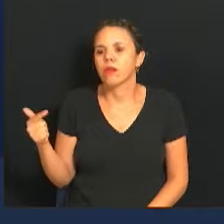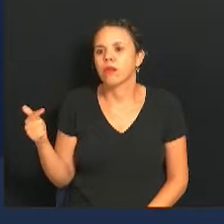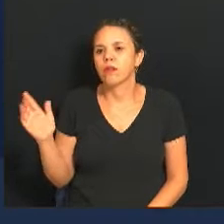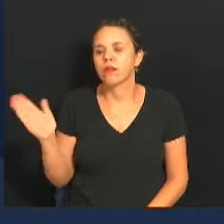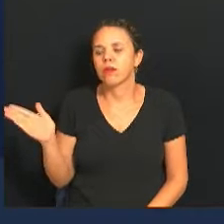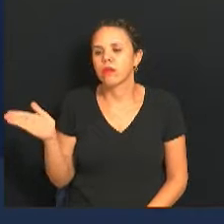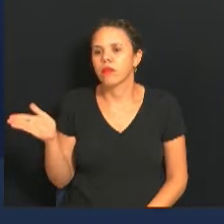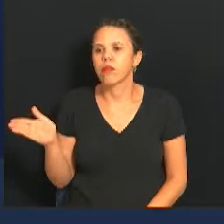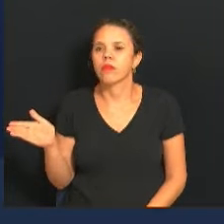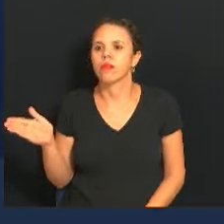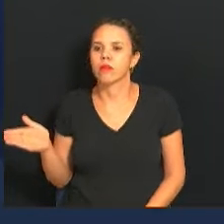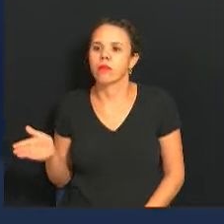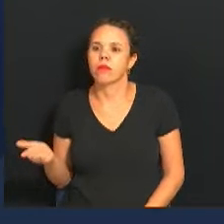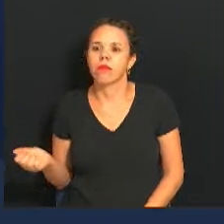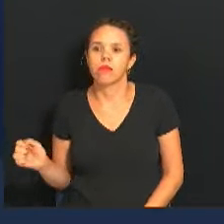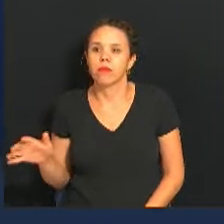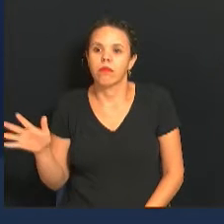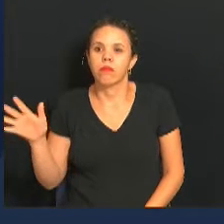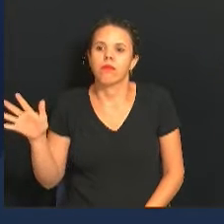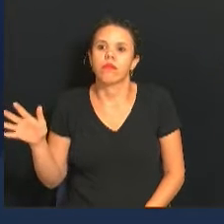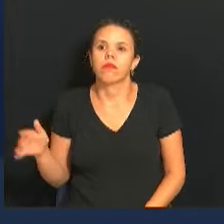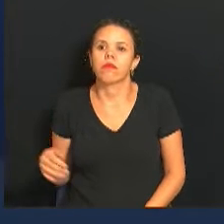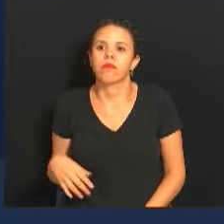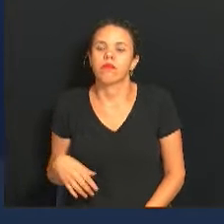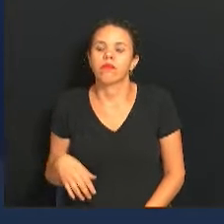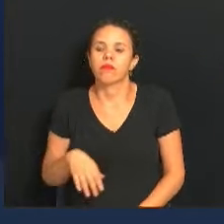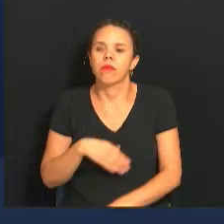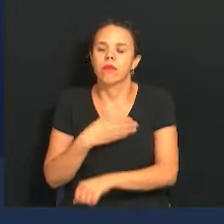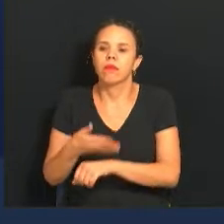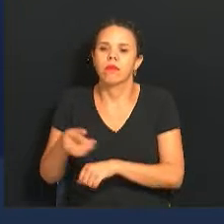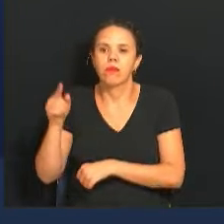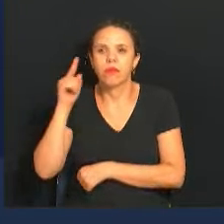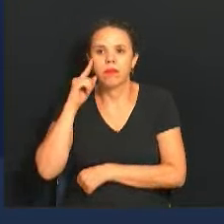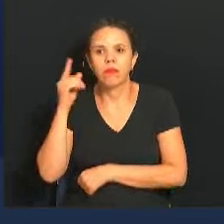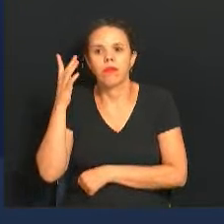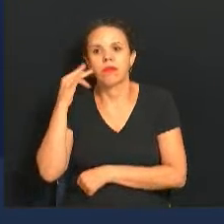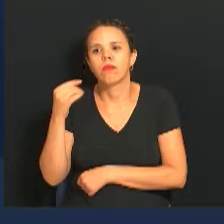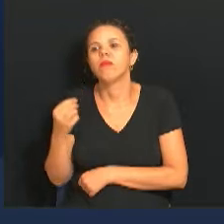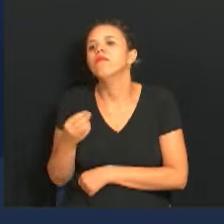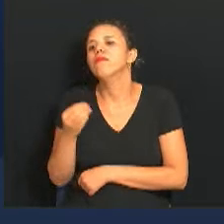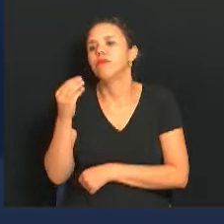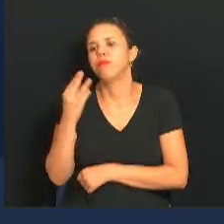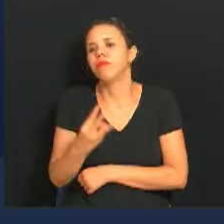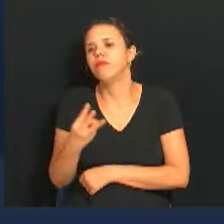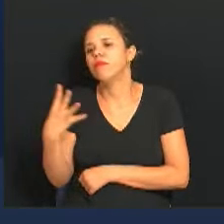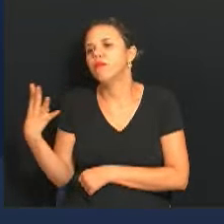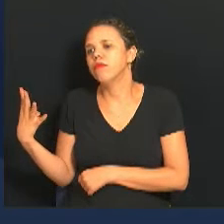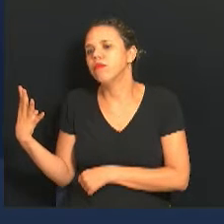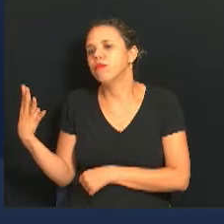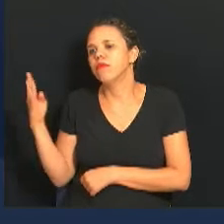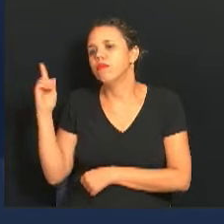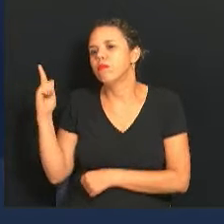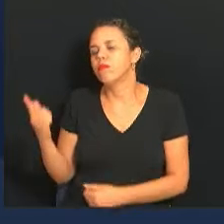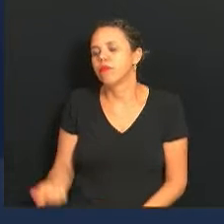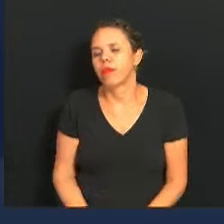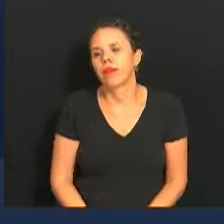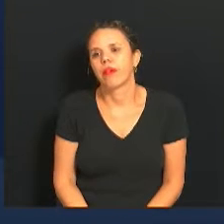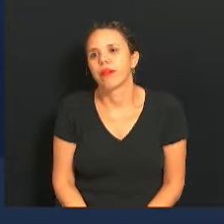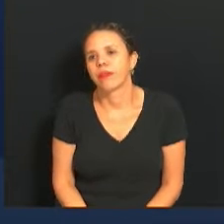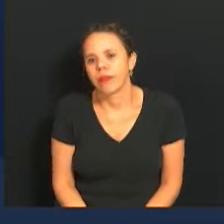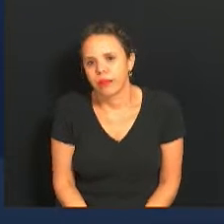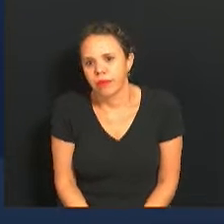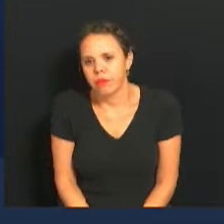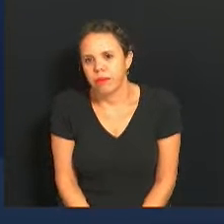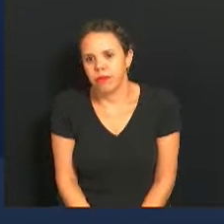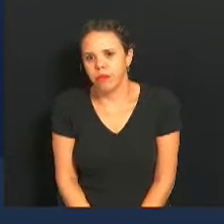uma mínima elevada. Ao longo do dia, essa temperatura ainda vai subindo, podendo chegar aos 34 graus